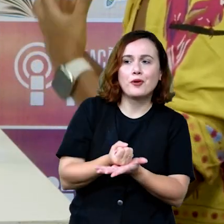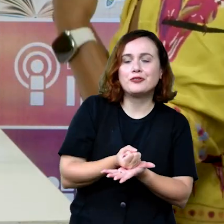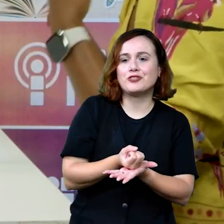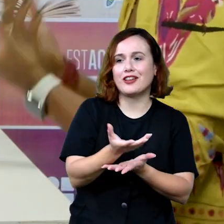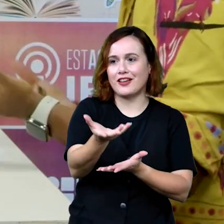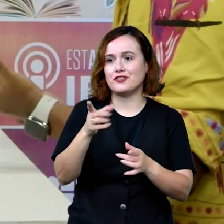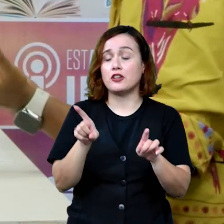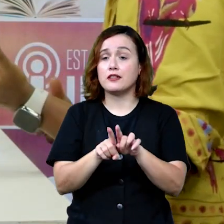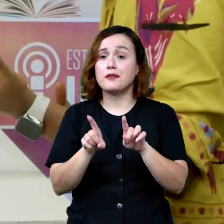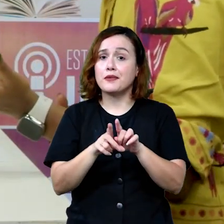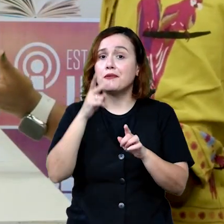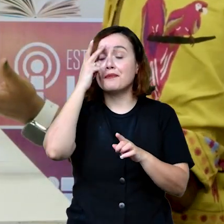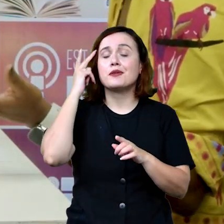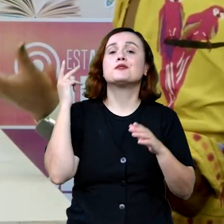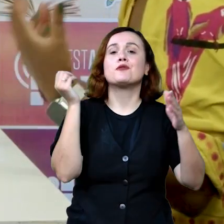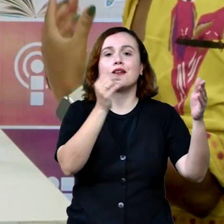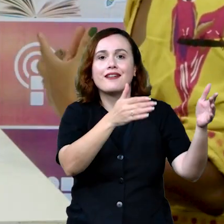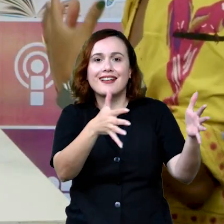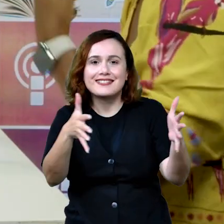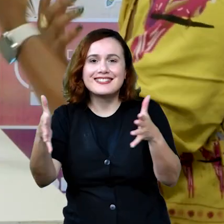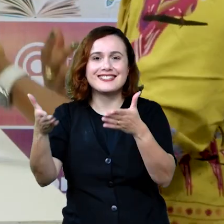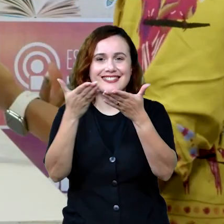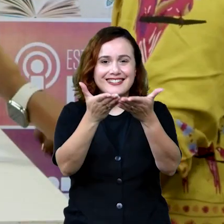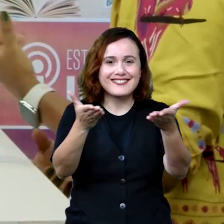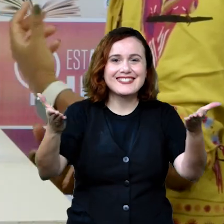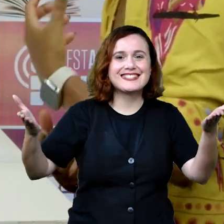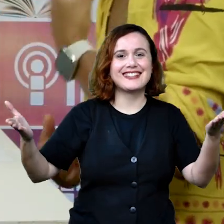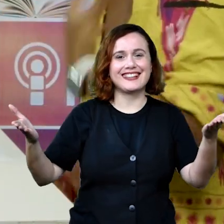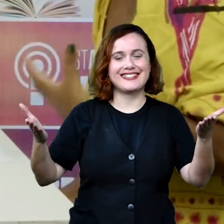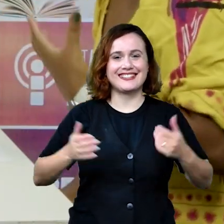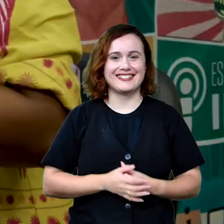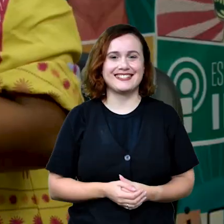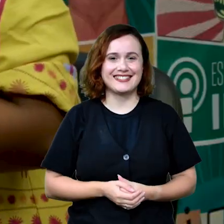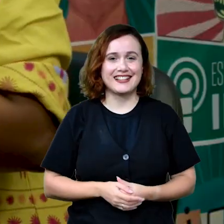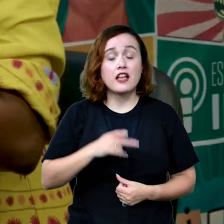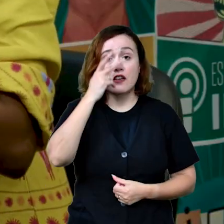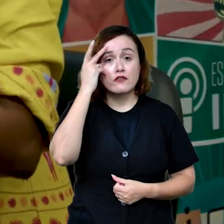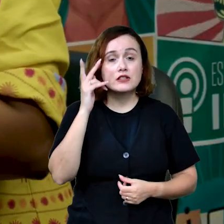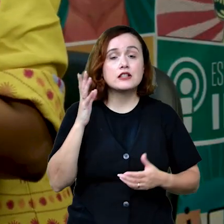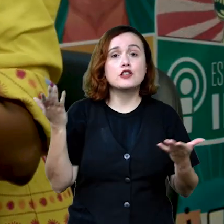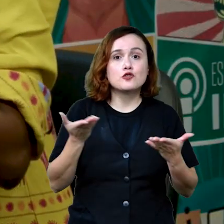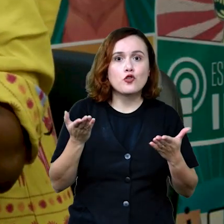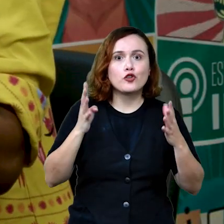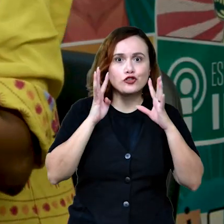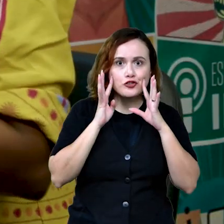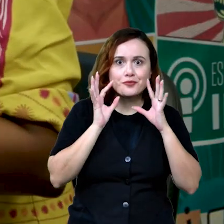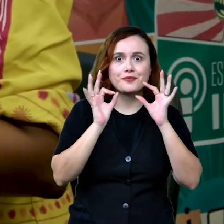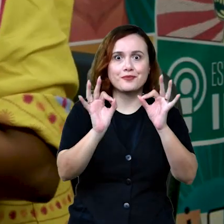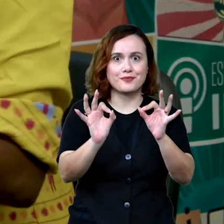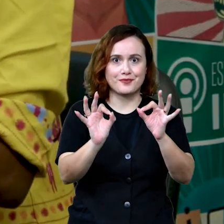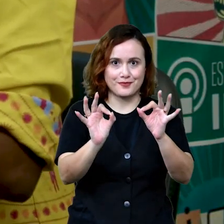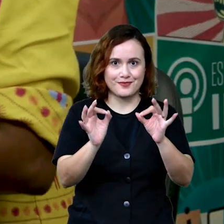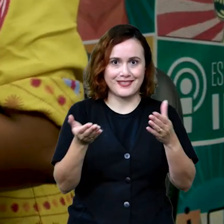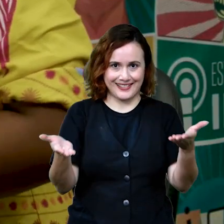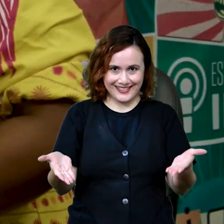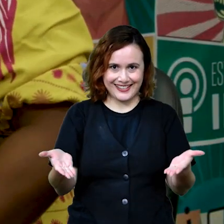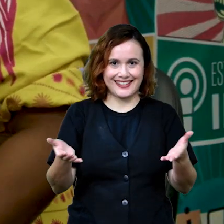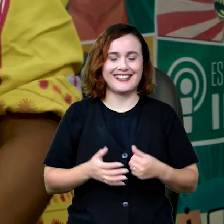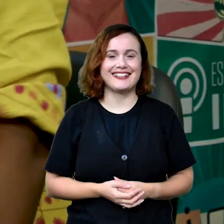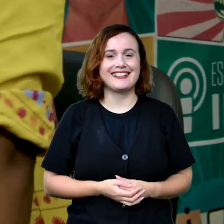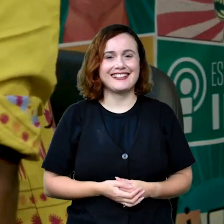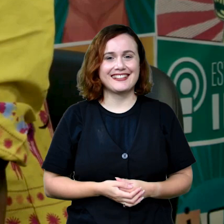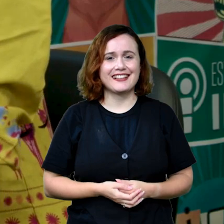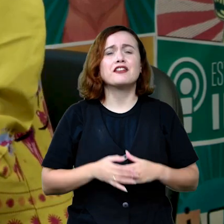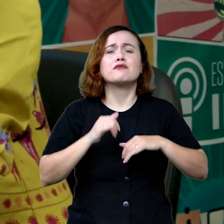acontecer, agradecer as pessoas que tiraram um tempo para me ouvir você, e para quem está ouvindo, escutando a gente. Eu